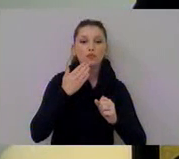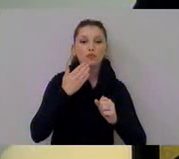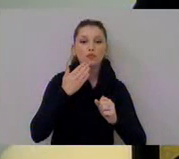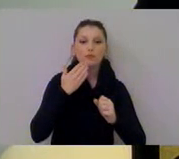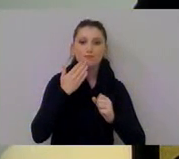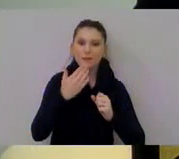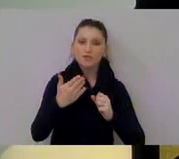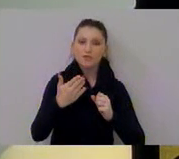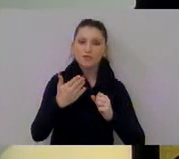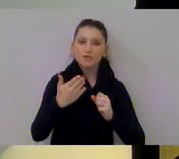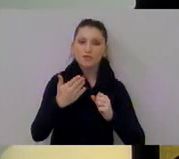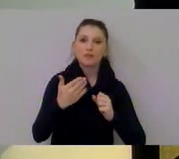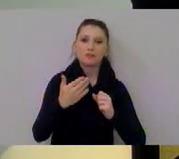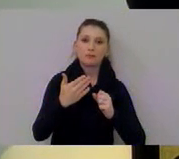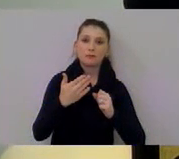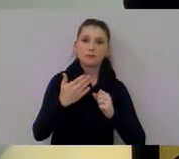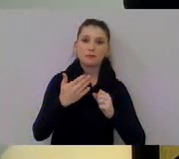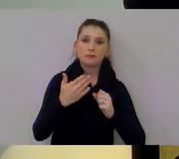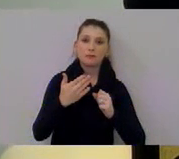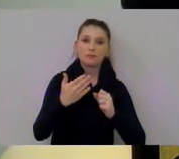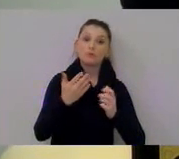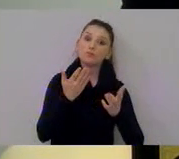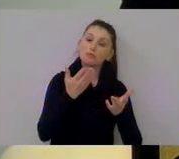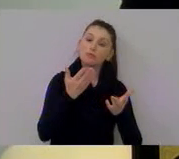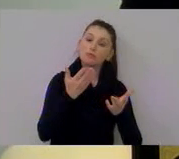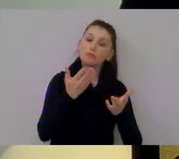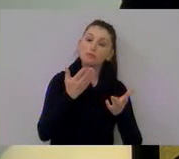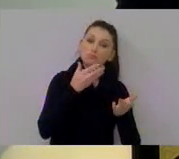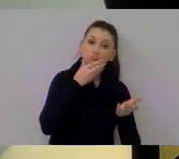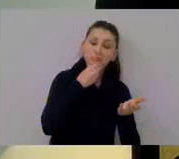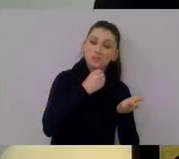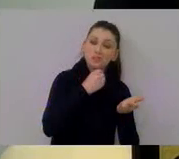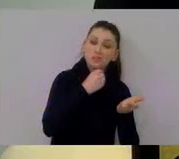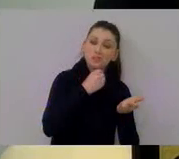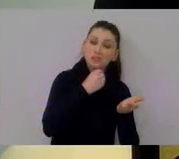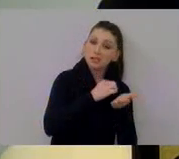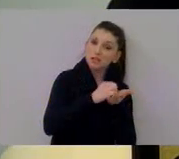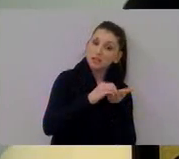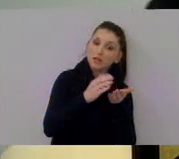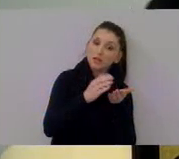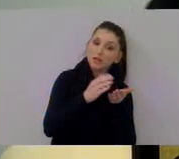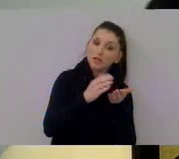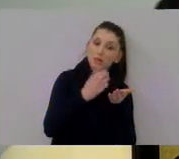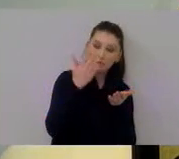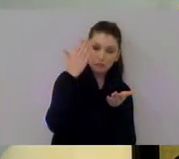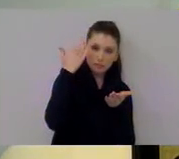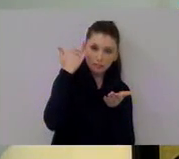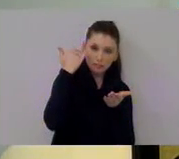que o secretário tomasse conhecimento. Obrigado, senhor presidente.